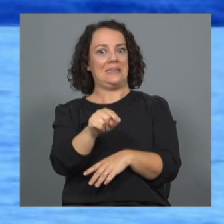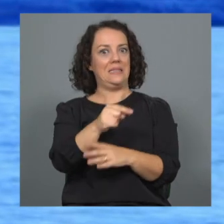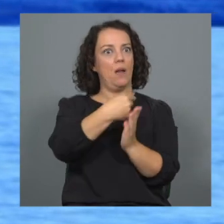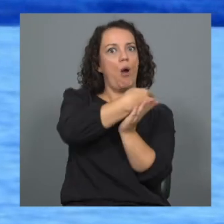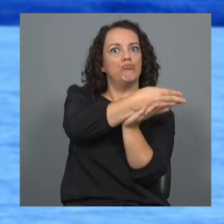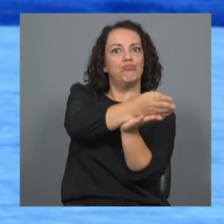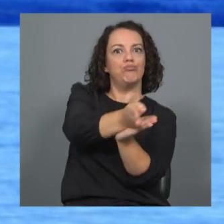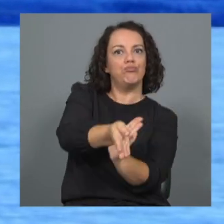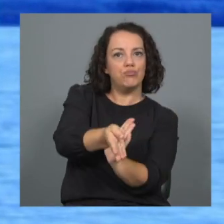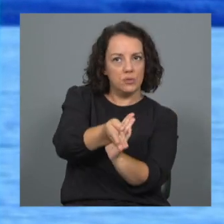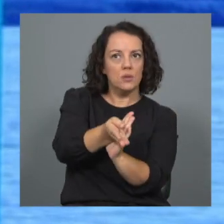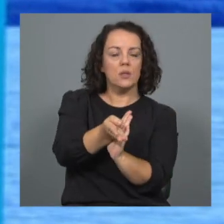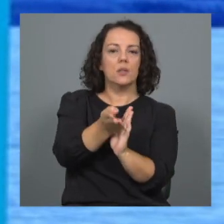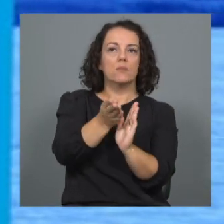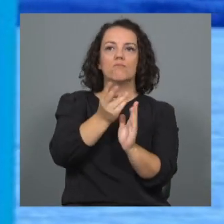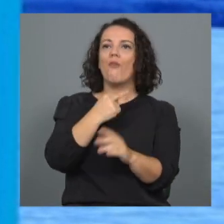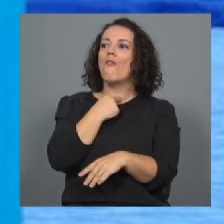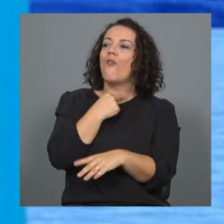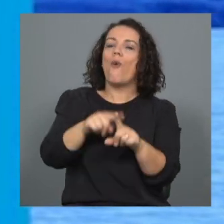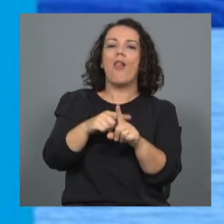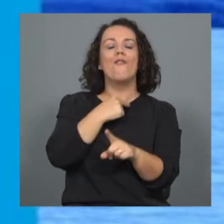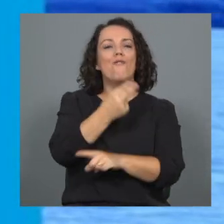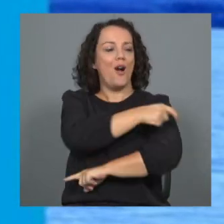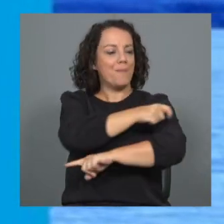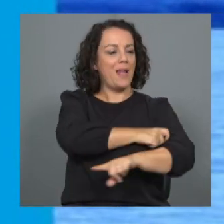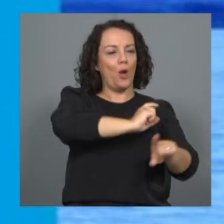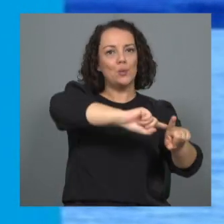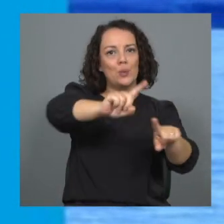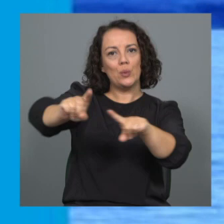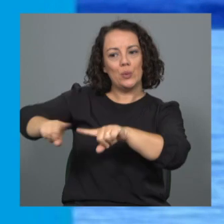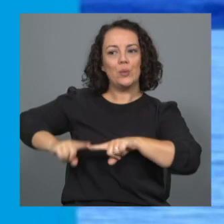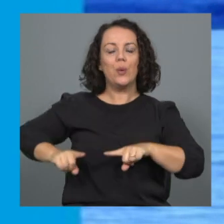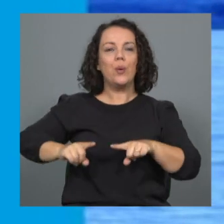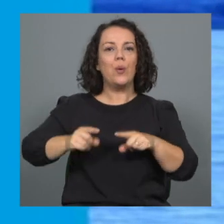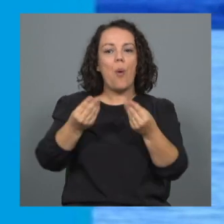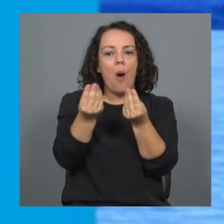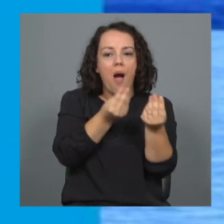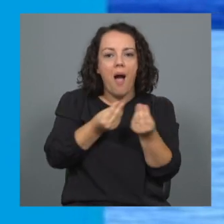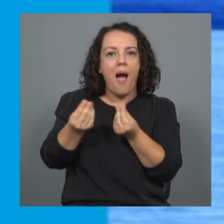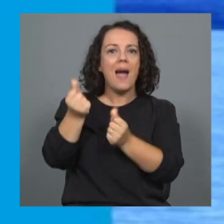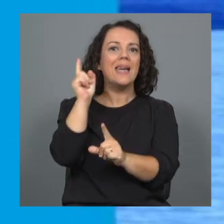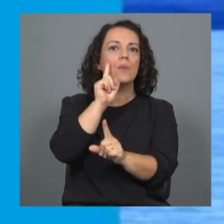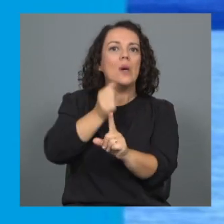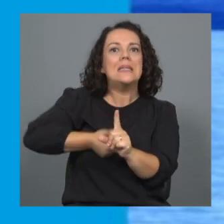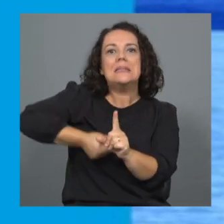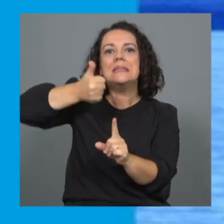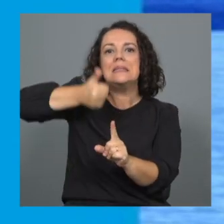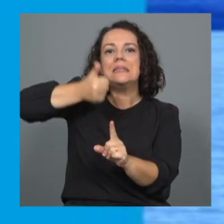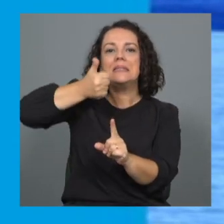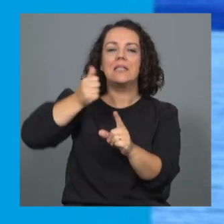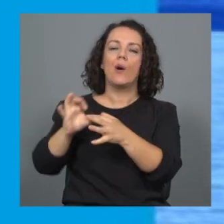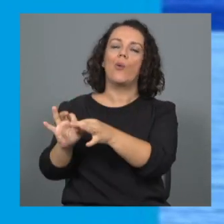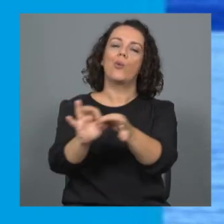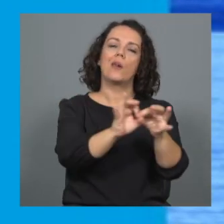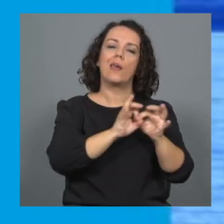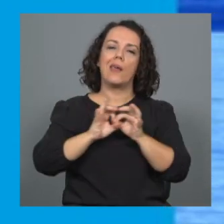Neste conjunto diverso de vozes que se encontra a coisa mais preciosa, que é aquilo que nos une a todos e que é muitíssimo mais rico